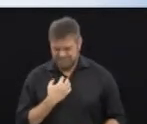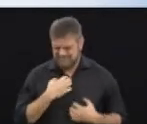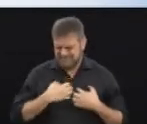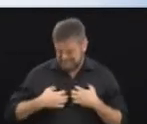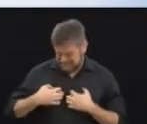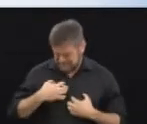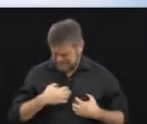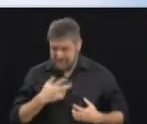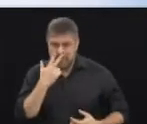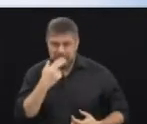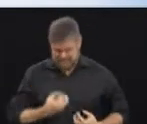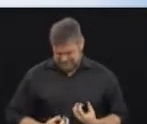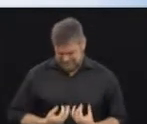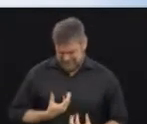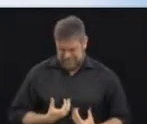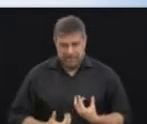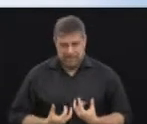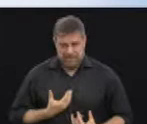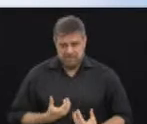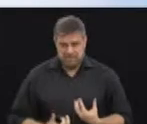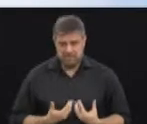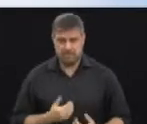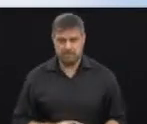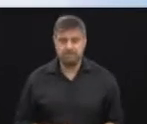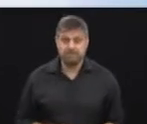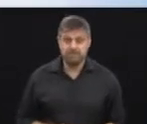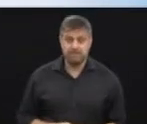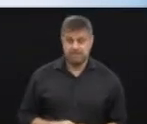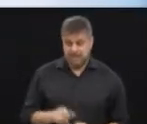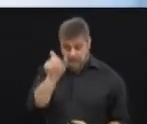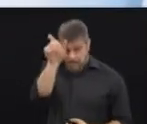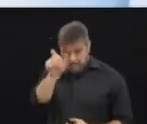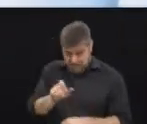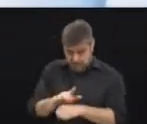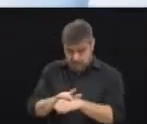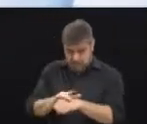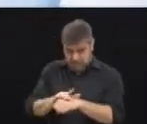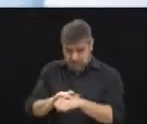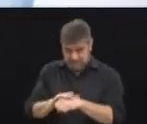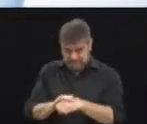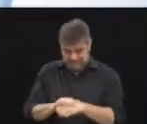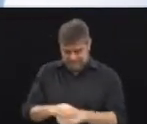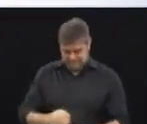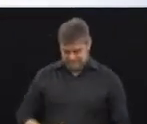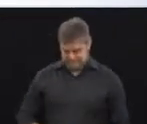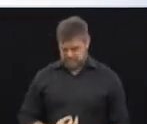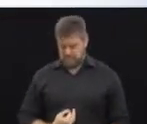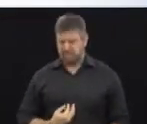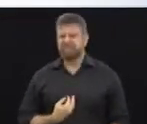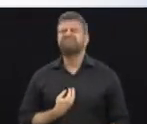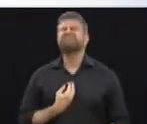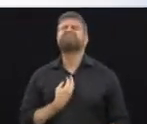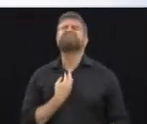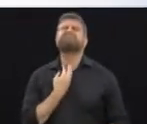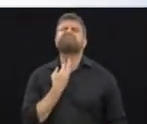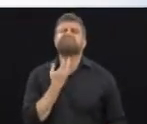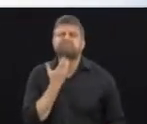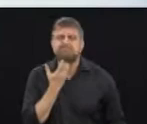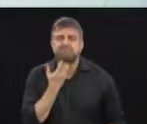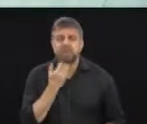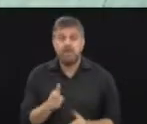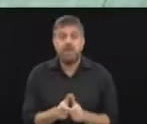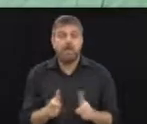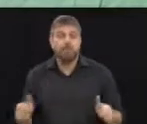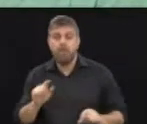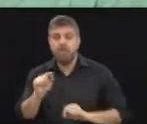gástrico ou bile ou alimentos. Quando você tem essa doença do refluxo gastroesofágico, na maioria